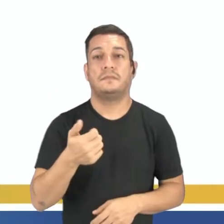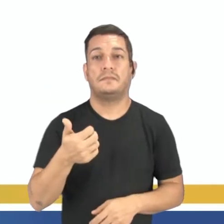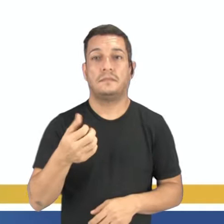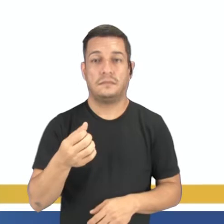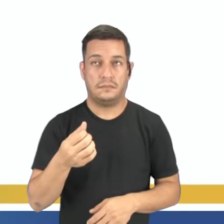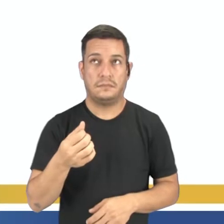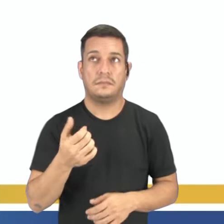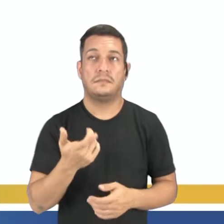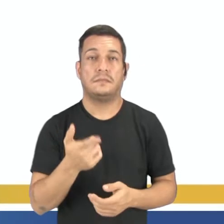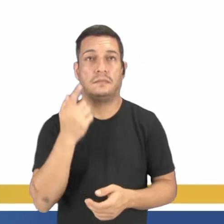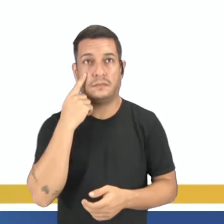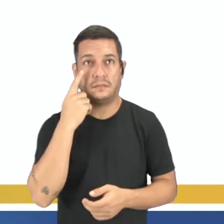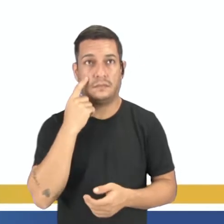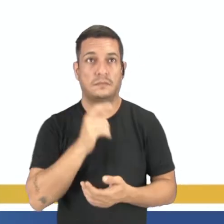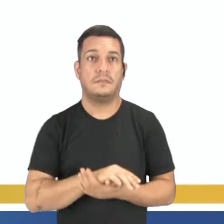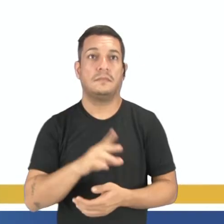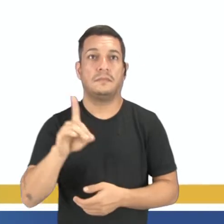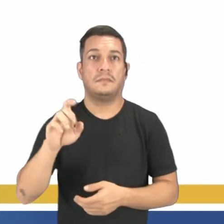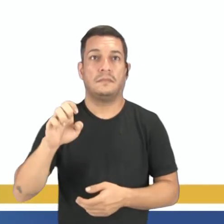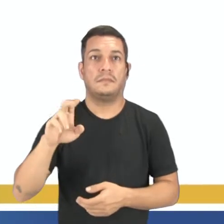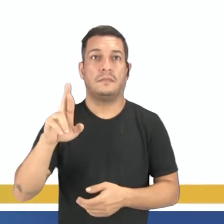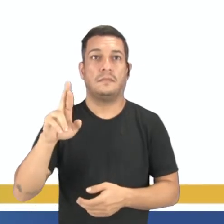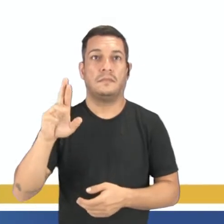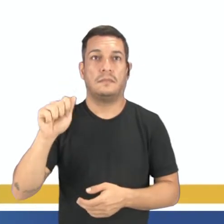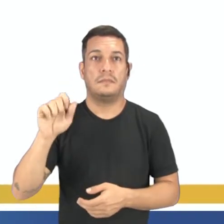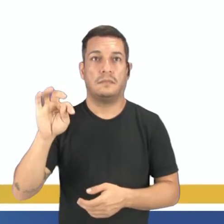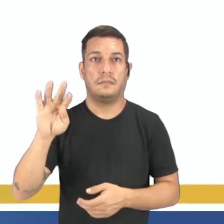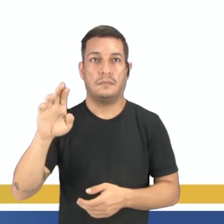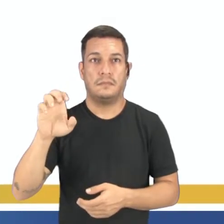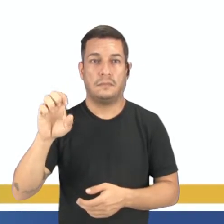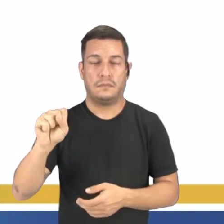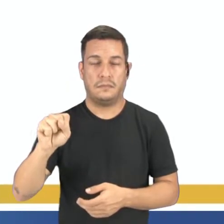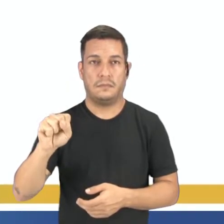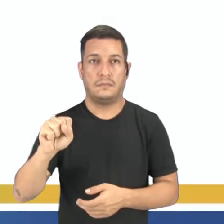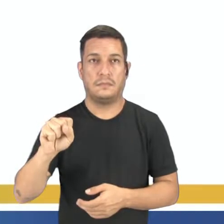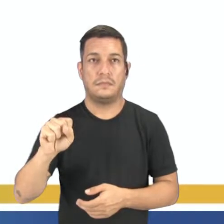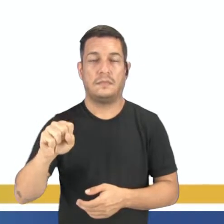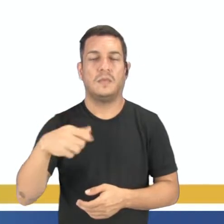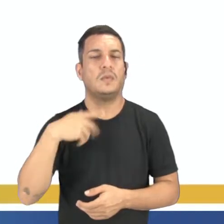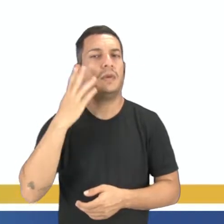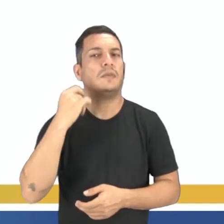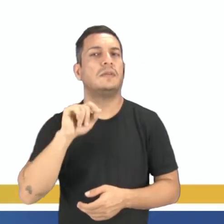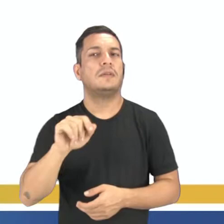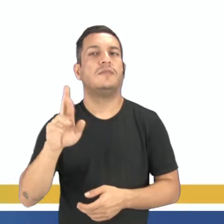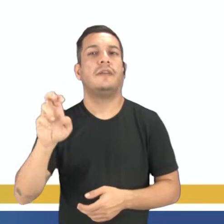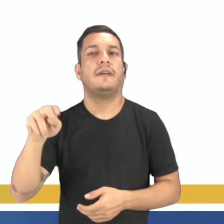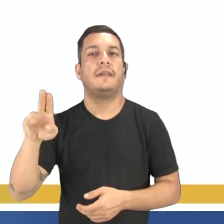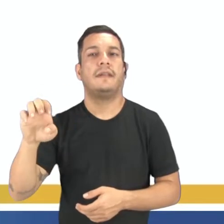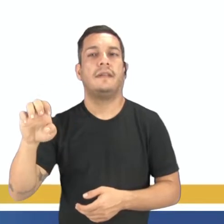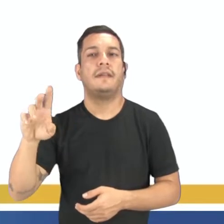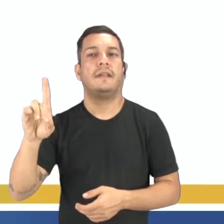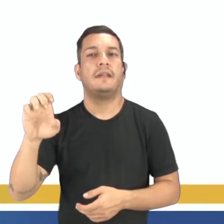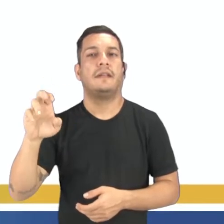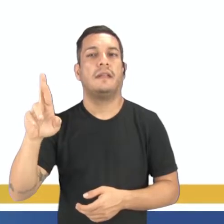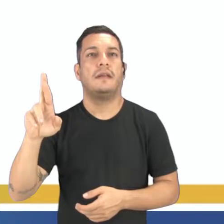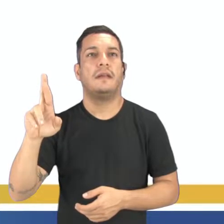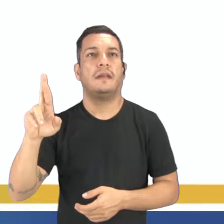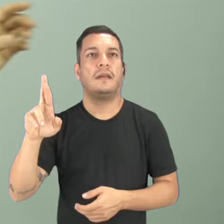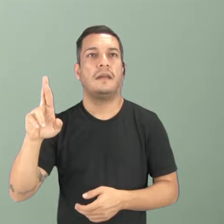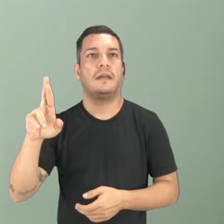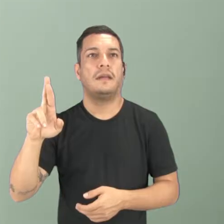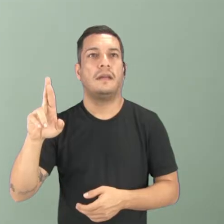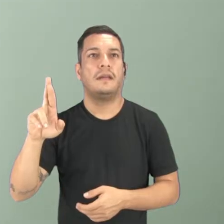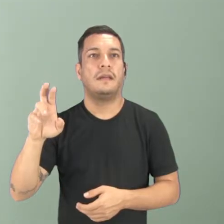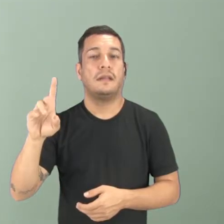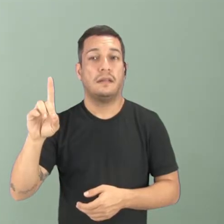Enem de 2016 é Descartes. René Descartes. O que eu sei de René Descartes? Ao contrário, David Hume é